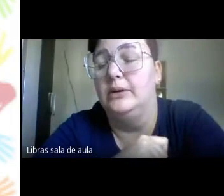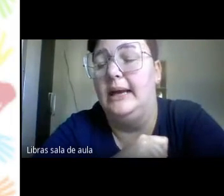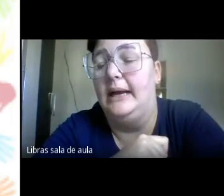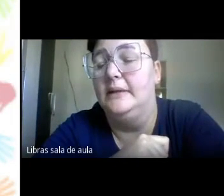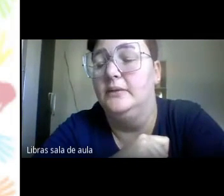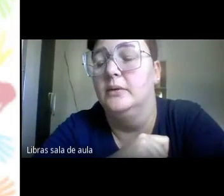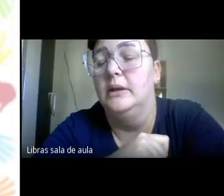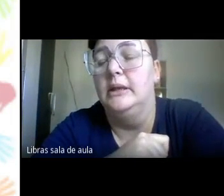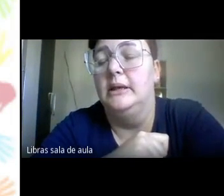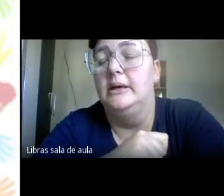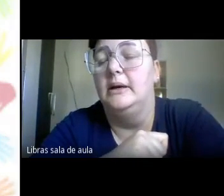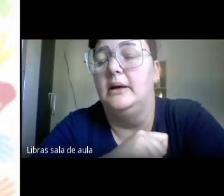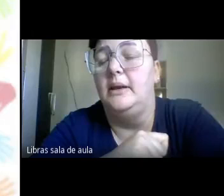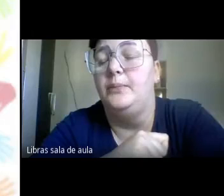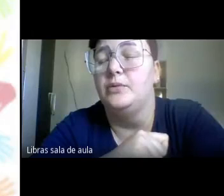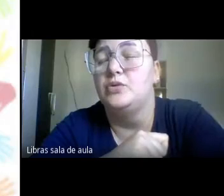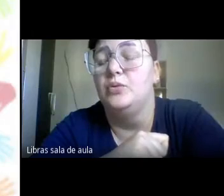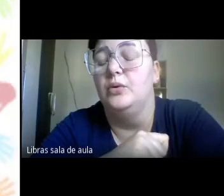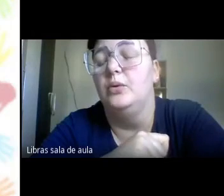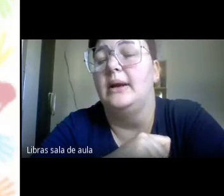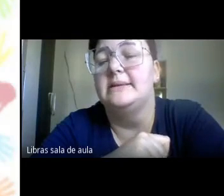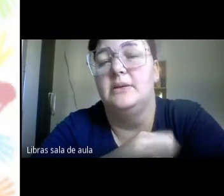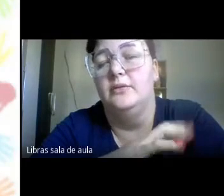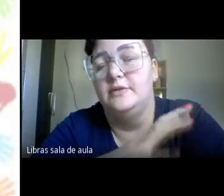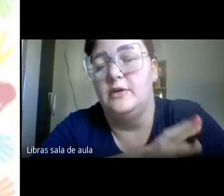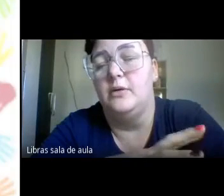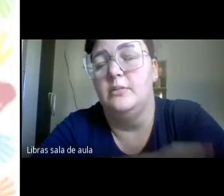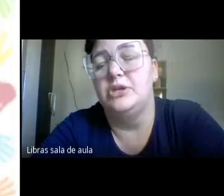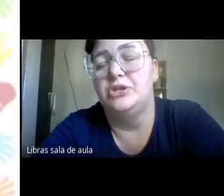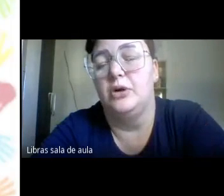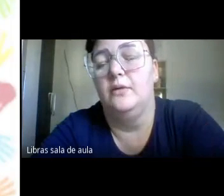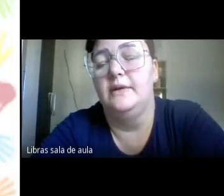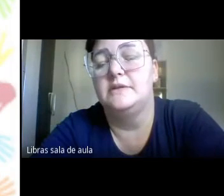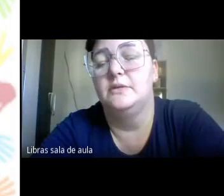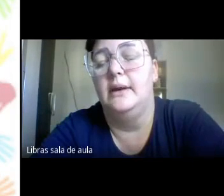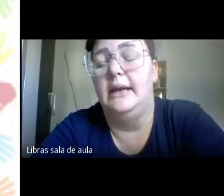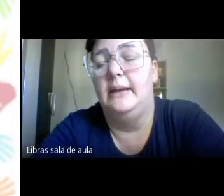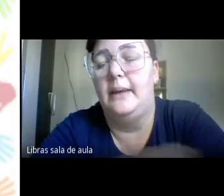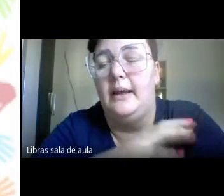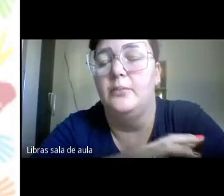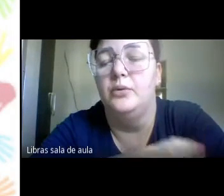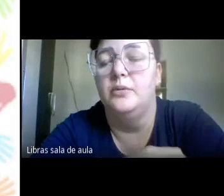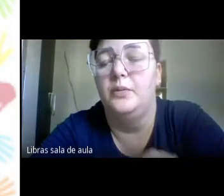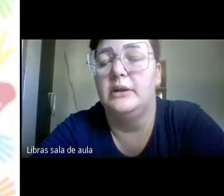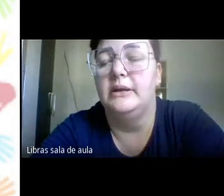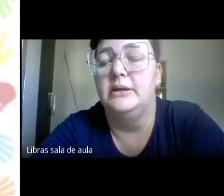material dourado, e para o surdo, a questão do visual, como a gente já conversou,